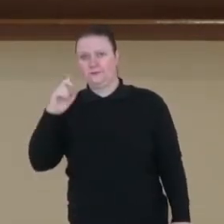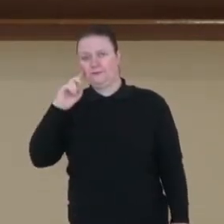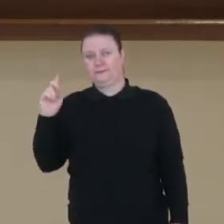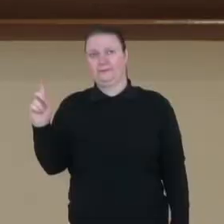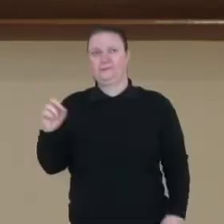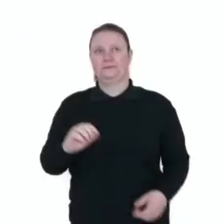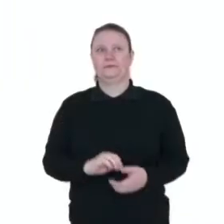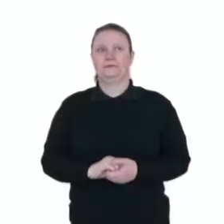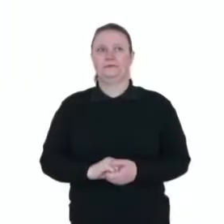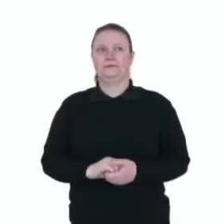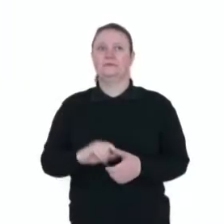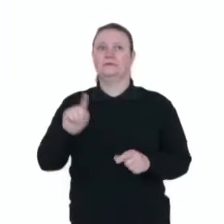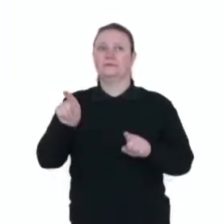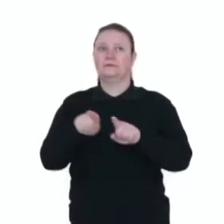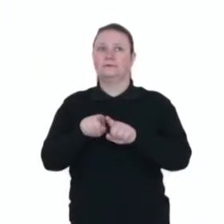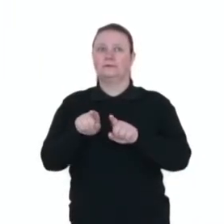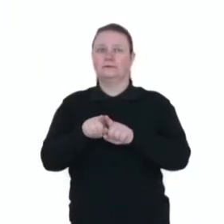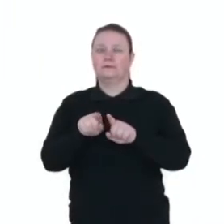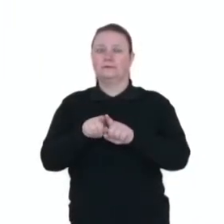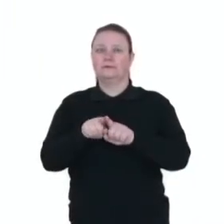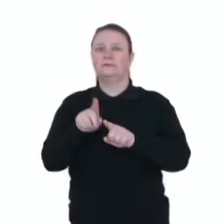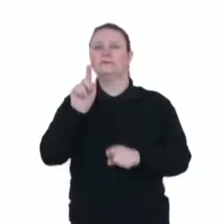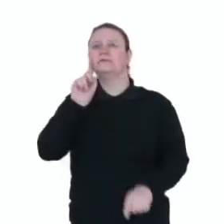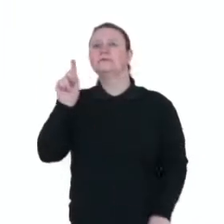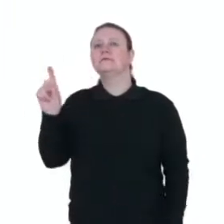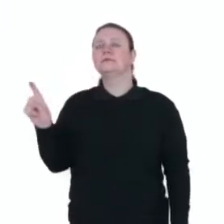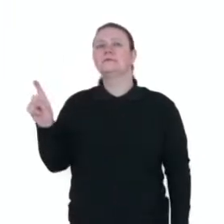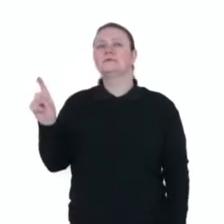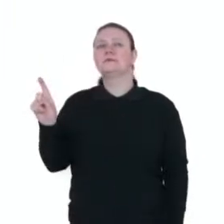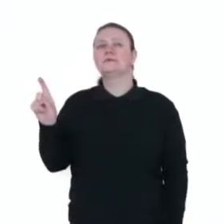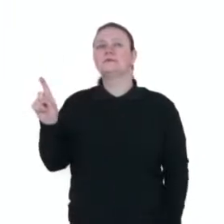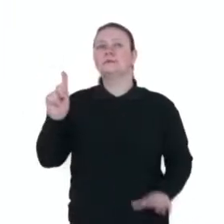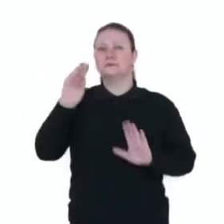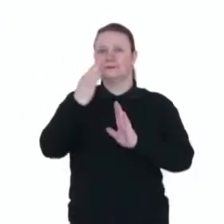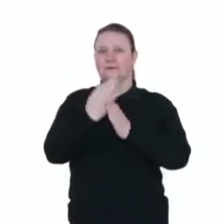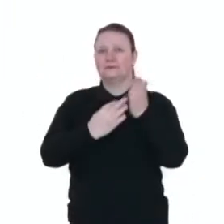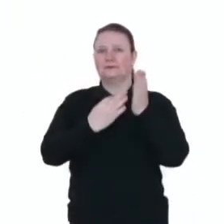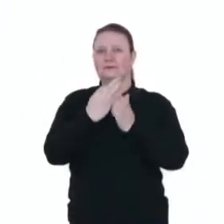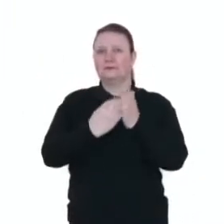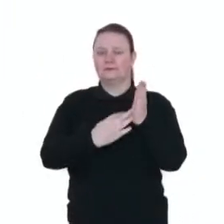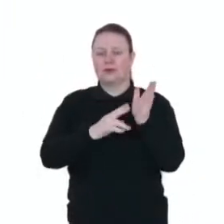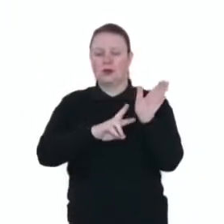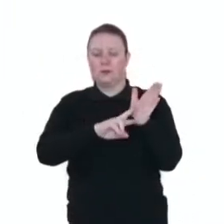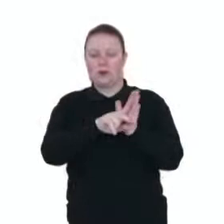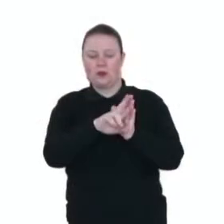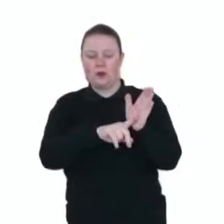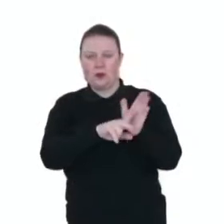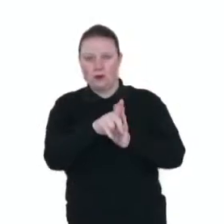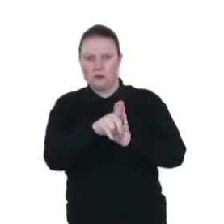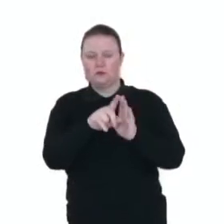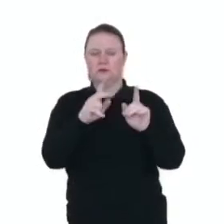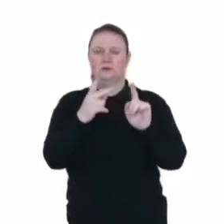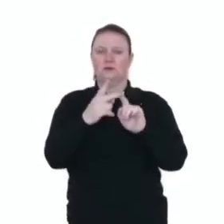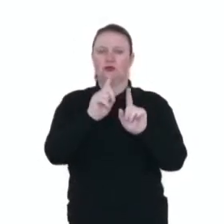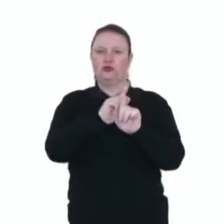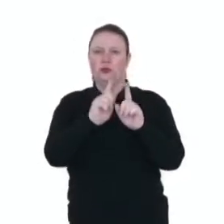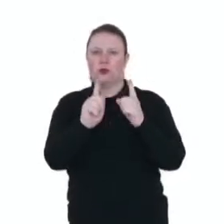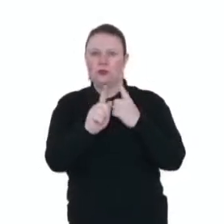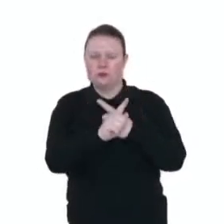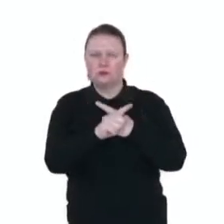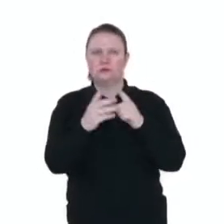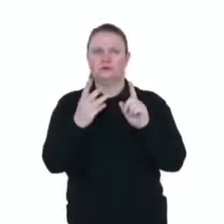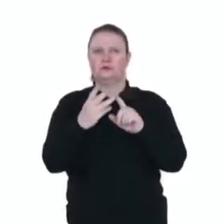1882. Ele foi um naturalista, geólogo e biólogo britânico. O Darwin ele se